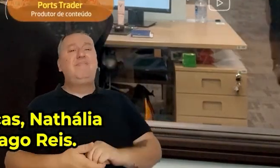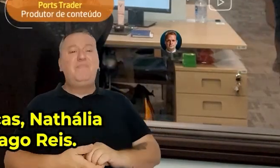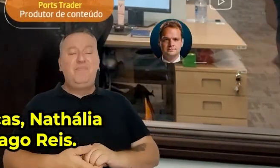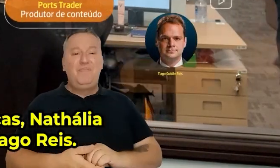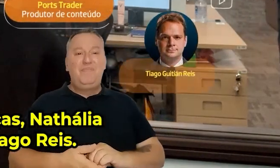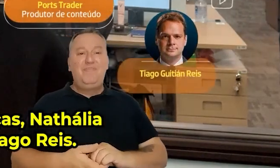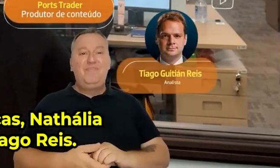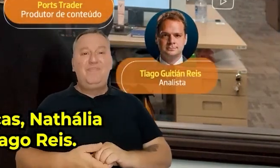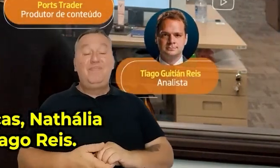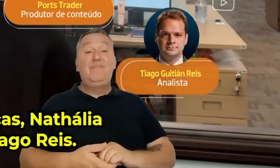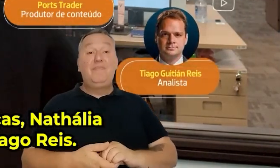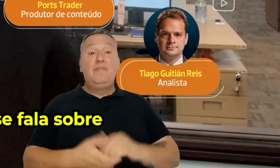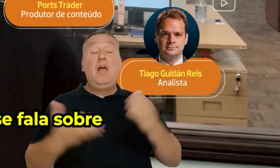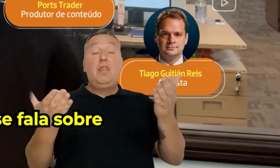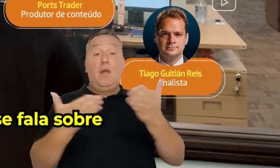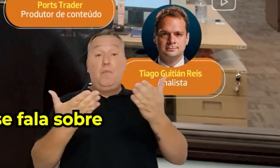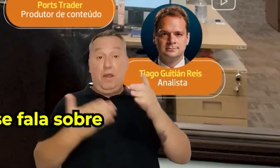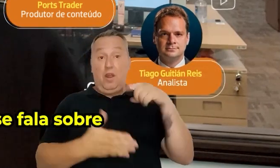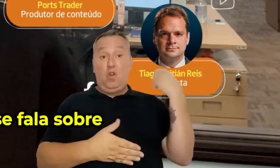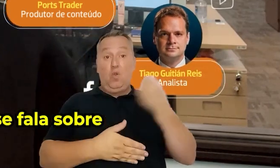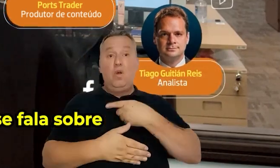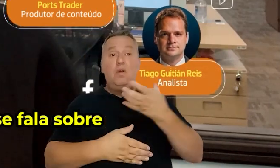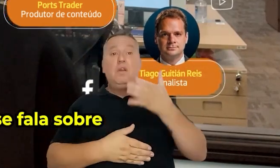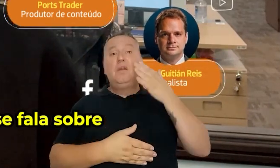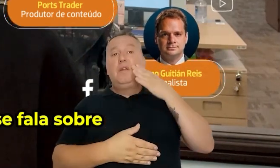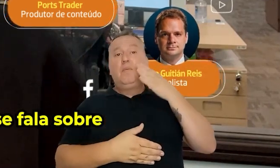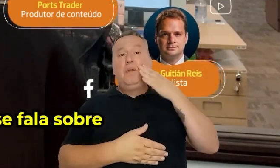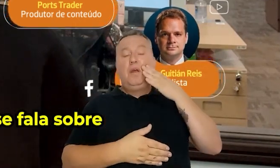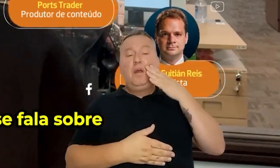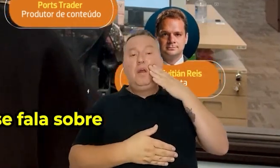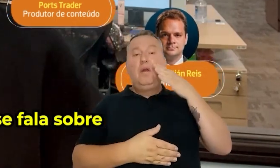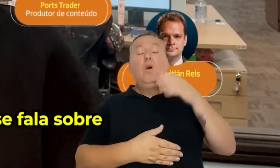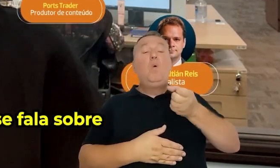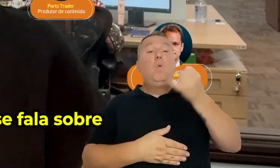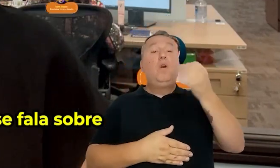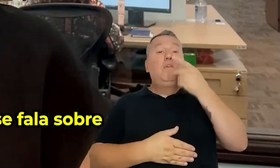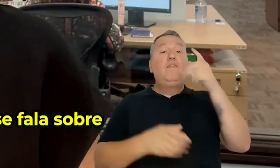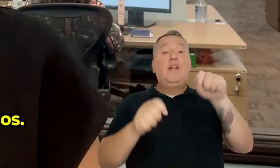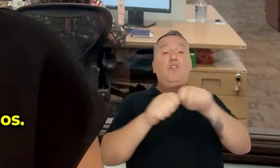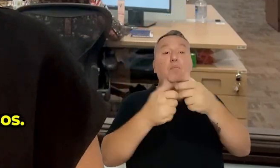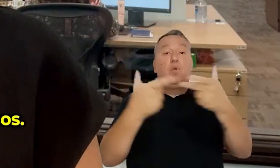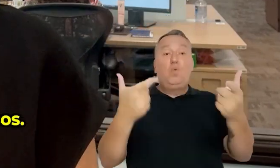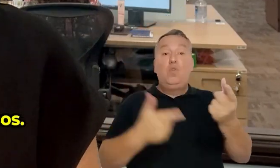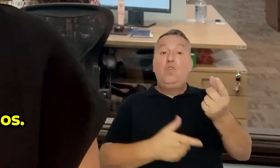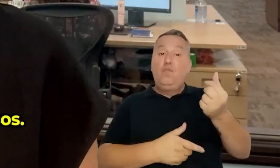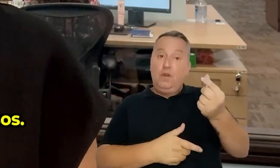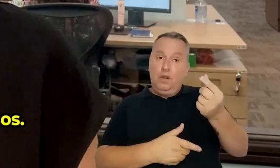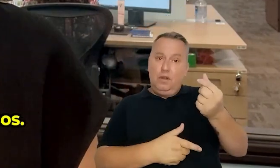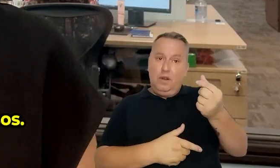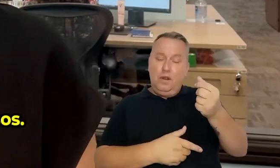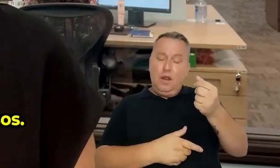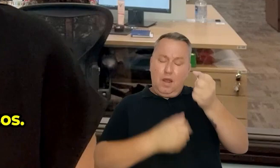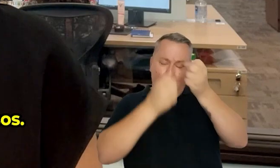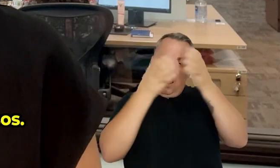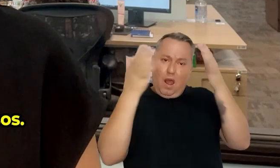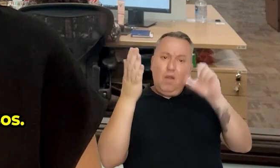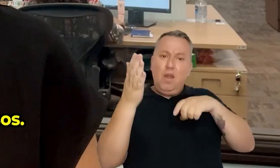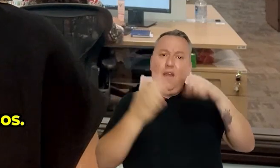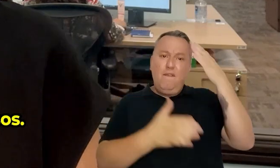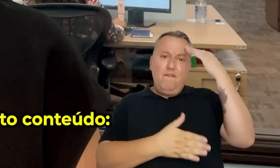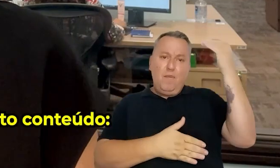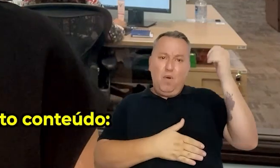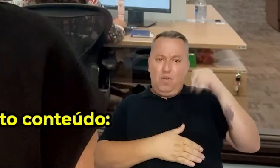e Thiago Reis. A gente também queria saber o quanto se fala sobre produtos financeiros e, claro, quais são os mais